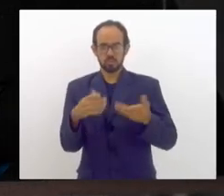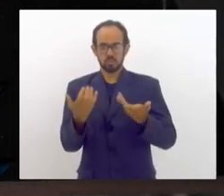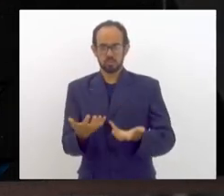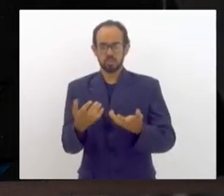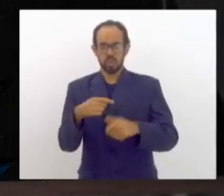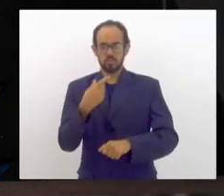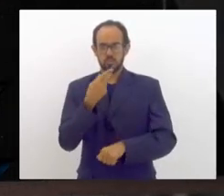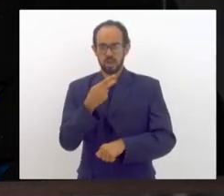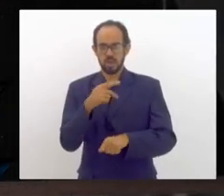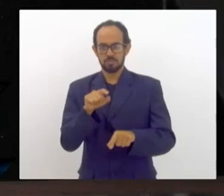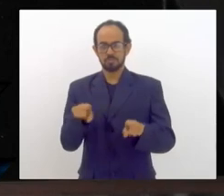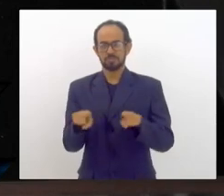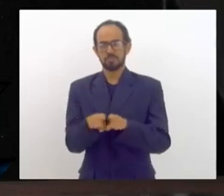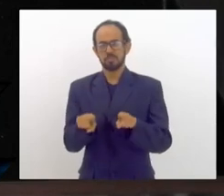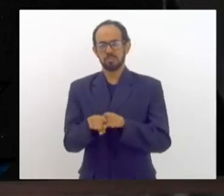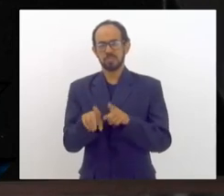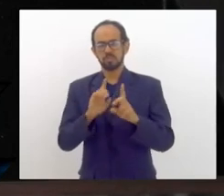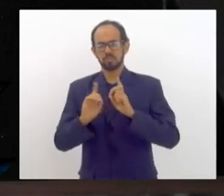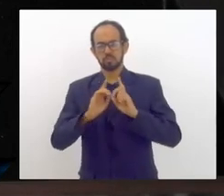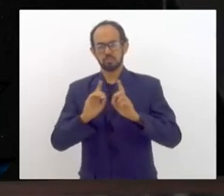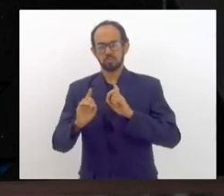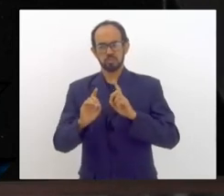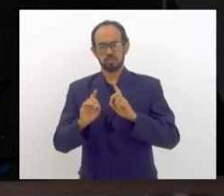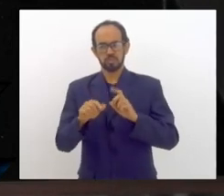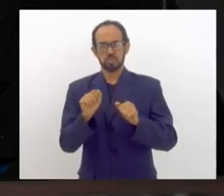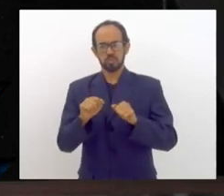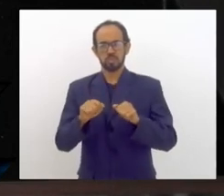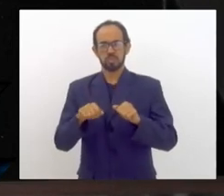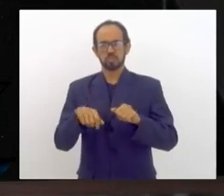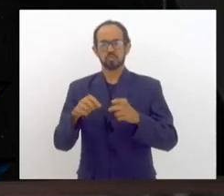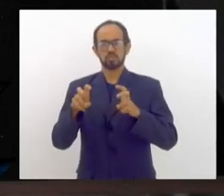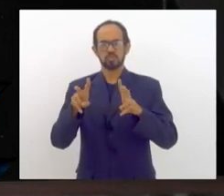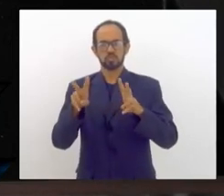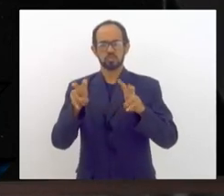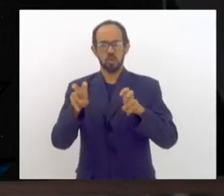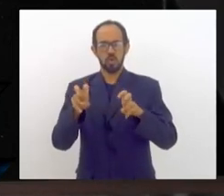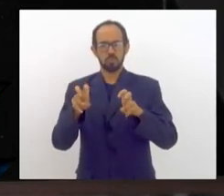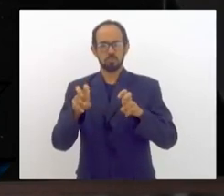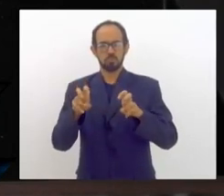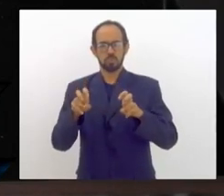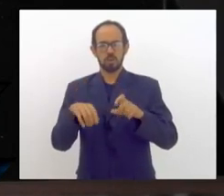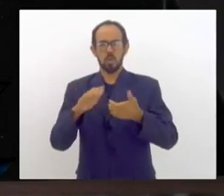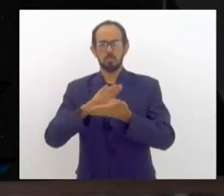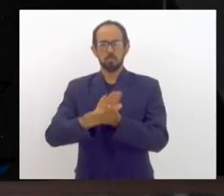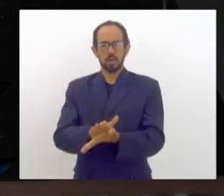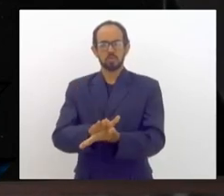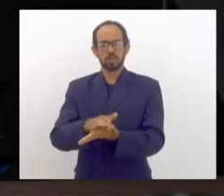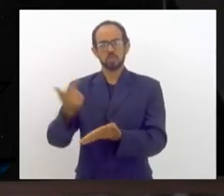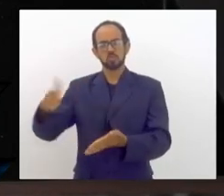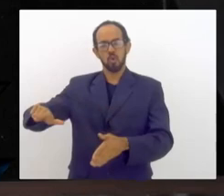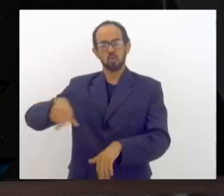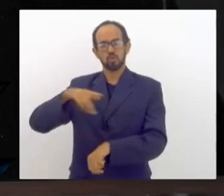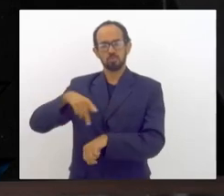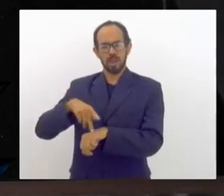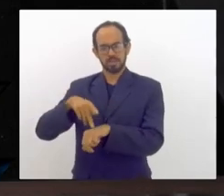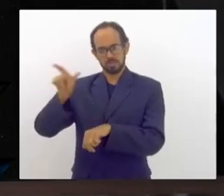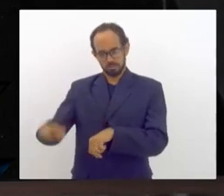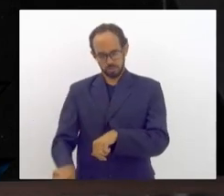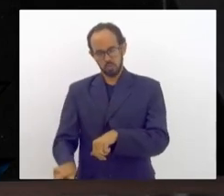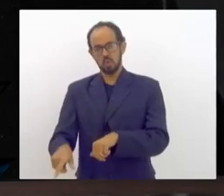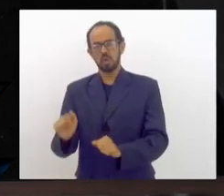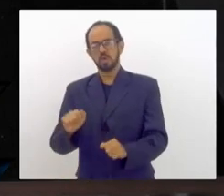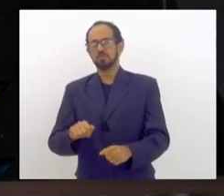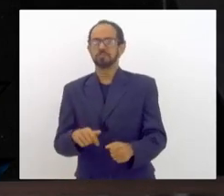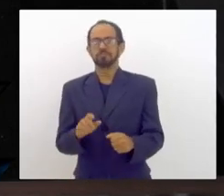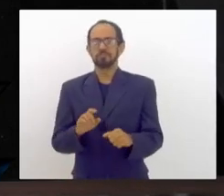discutir e avançar em projetos que tratem também da questão da xenofobia. Tivemos o caso que essa comissão, em momentos pretéritos,